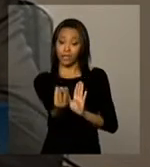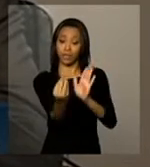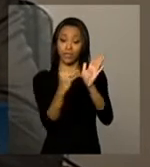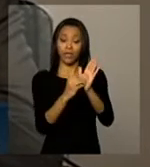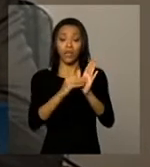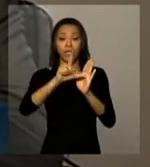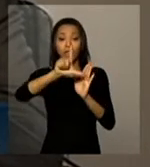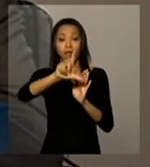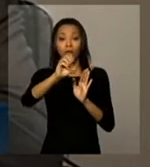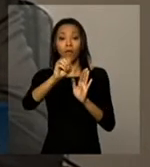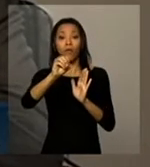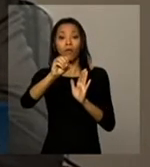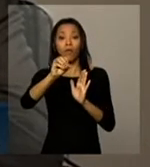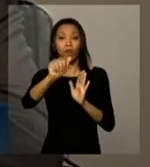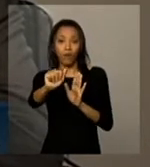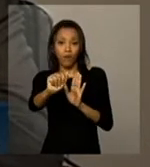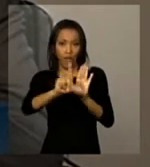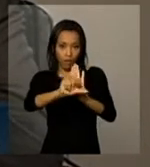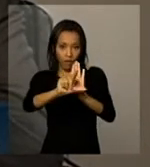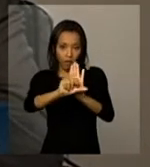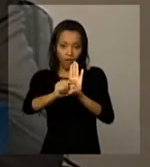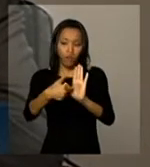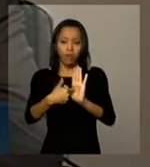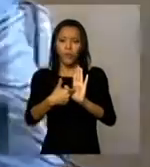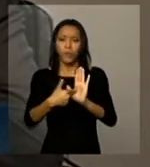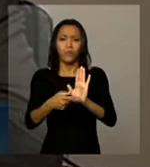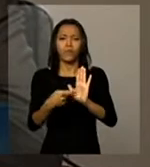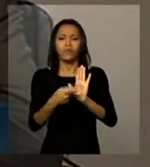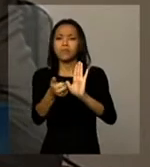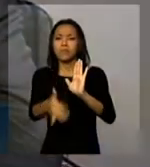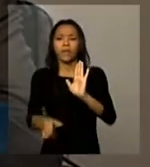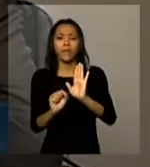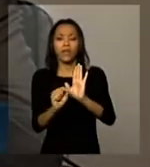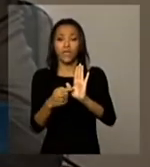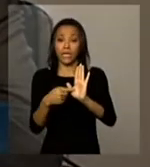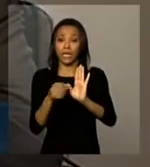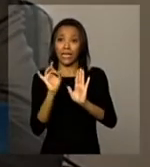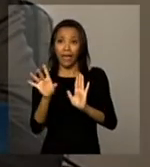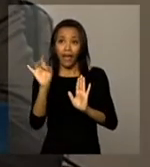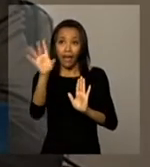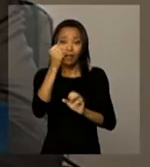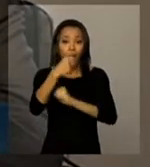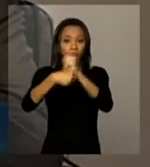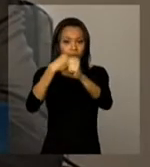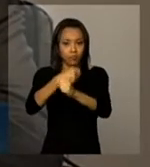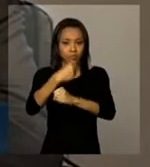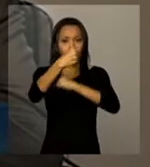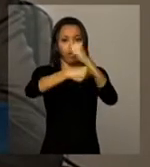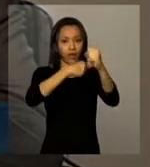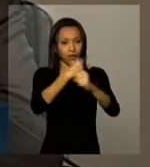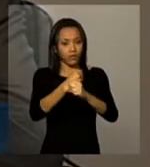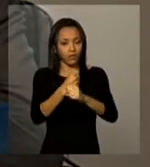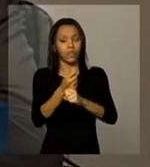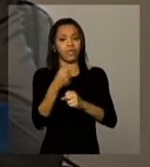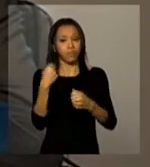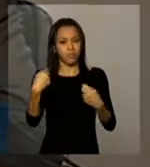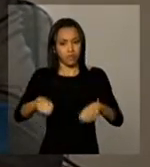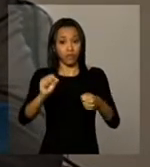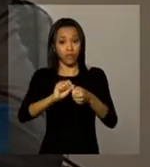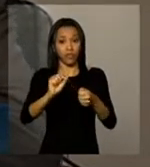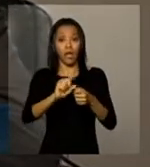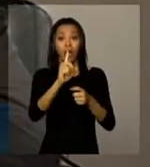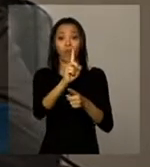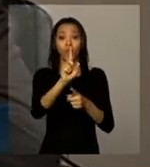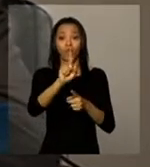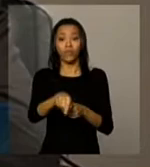é aquela que eles deveriam fazer todo ano, que seria equivalente a 1% do PIB. Na